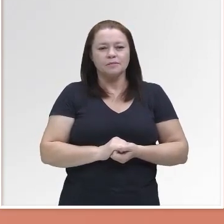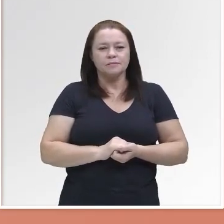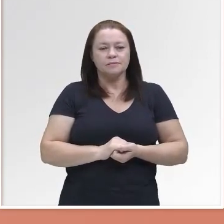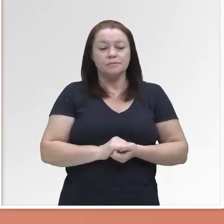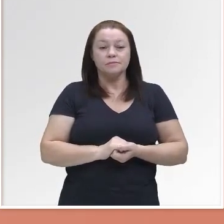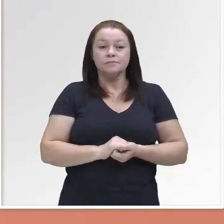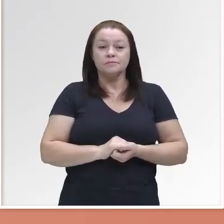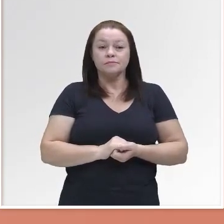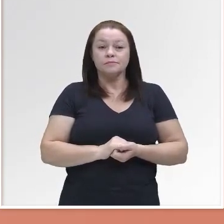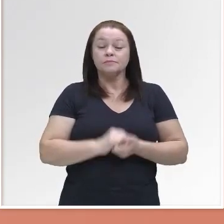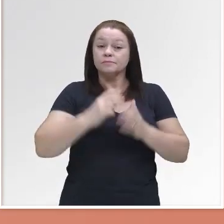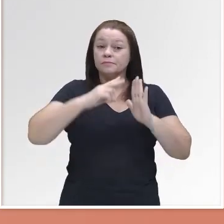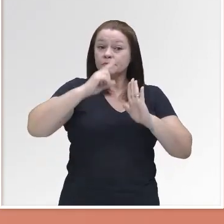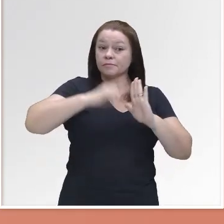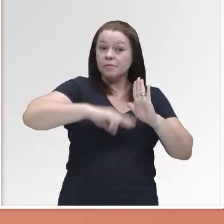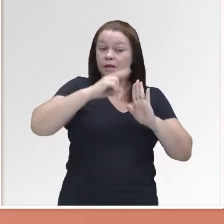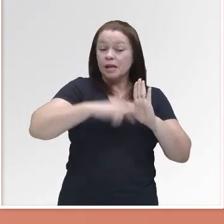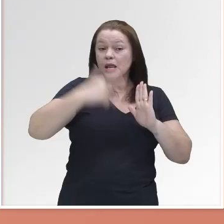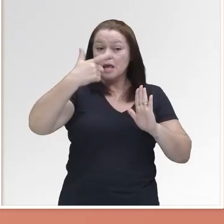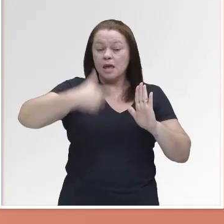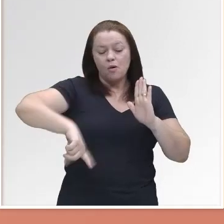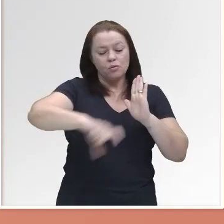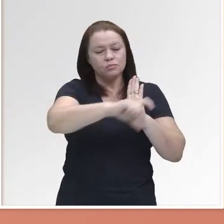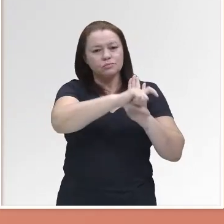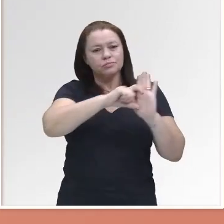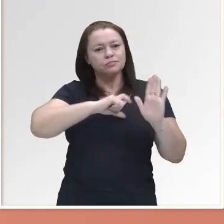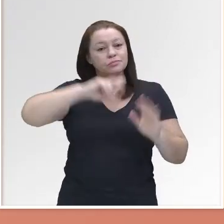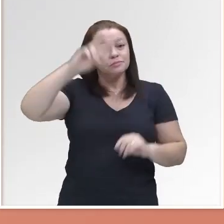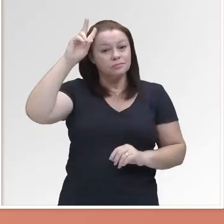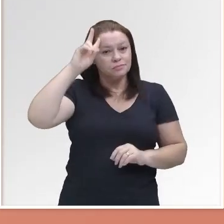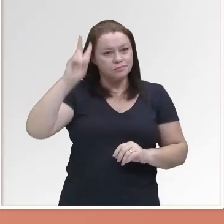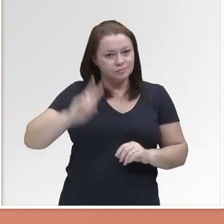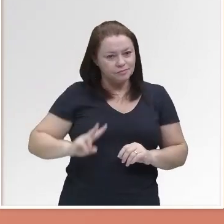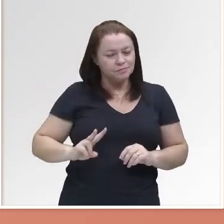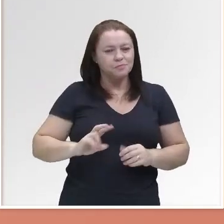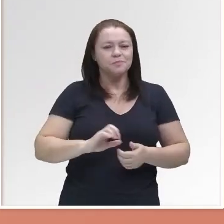Leia mais um trecho da história.